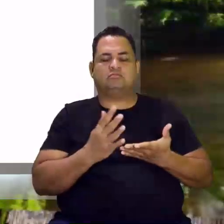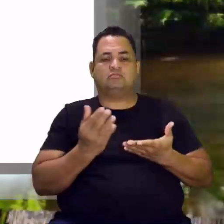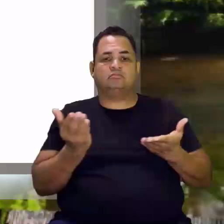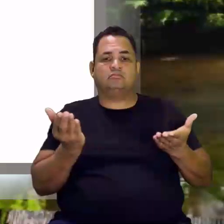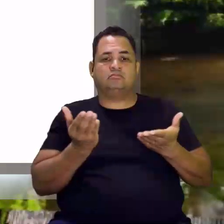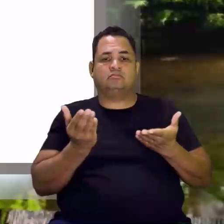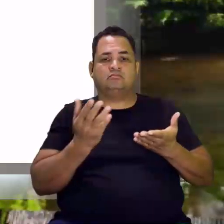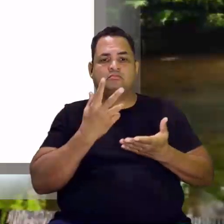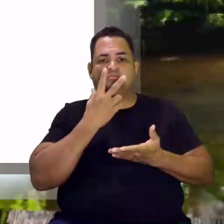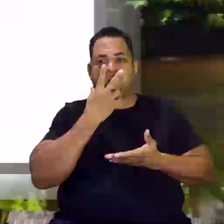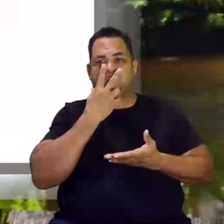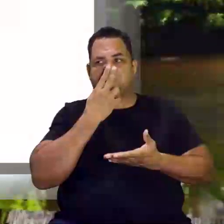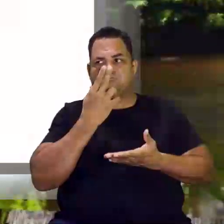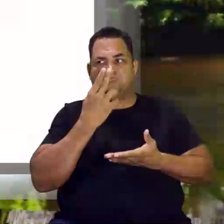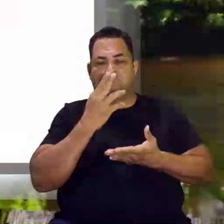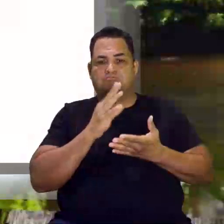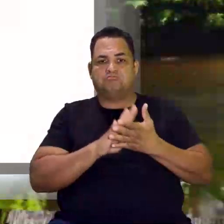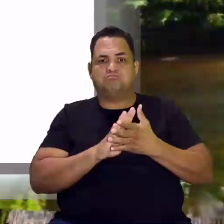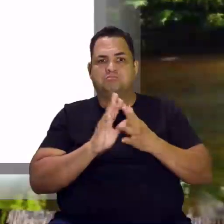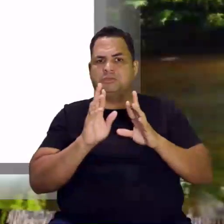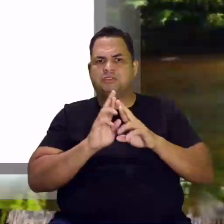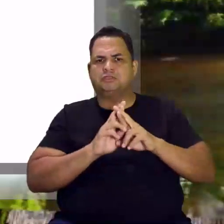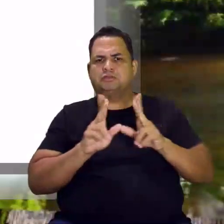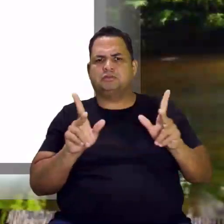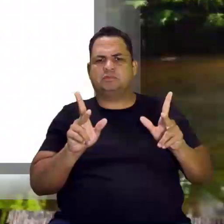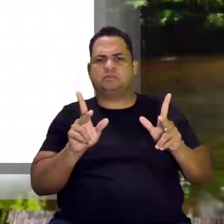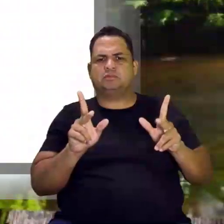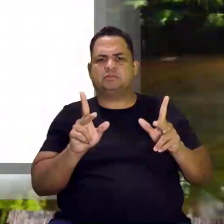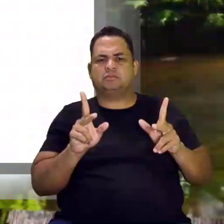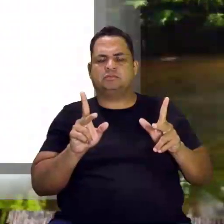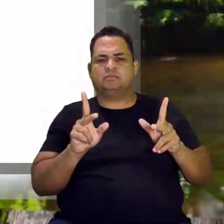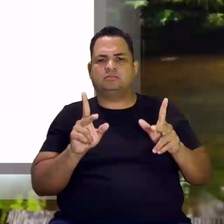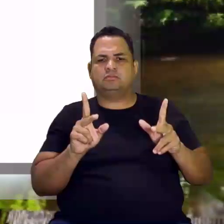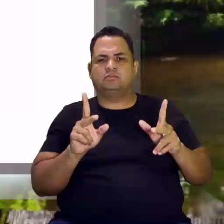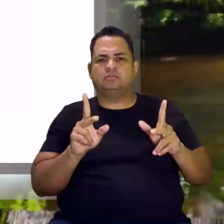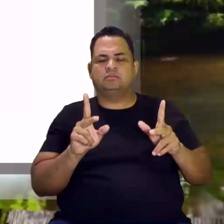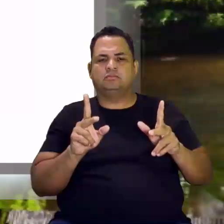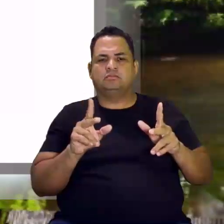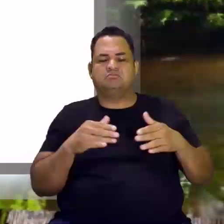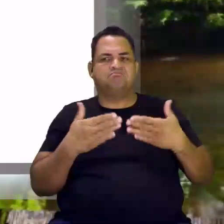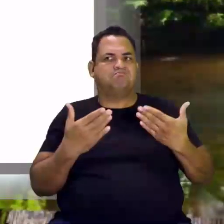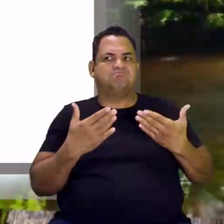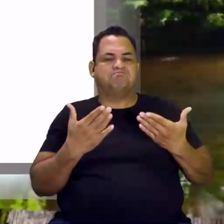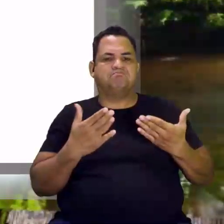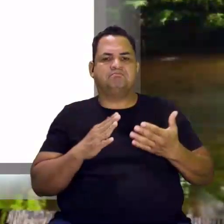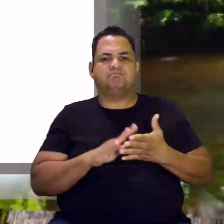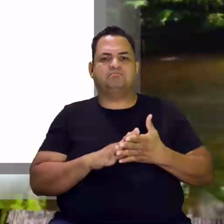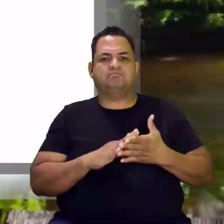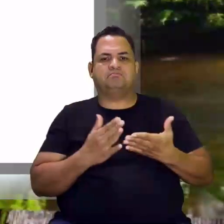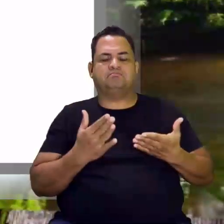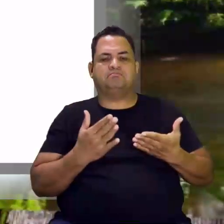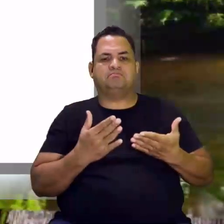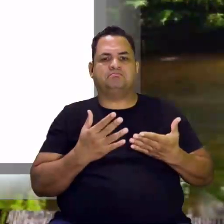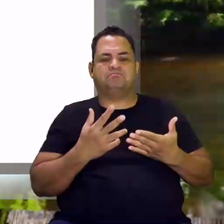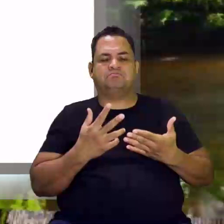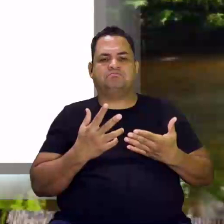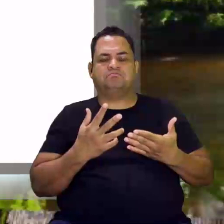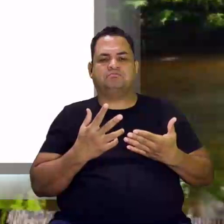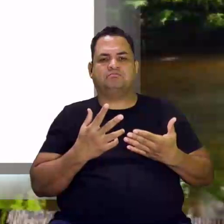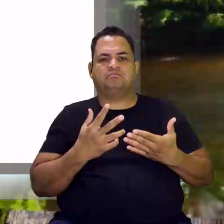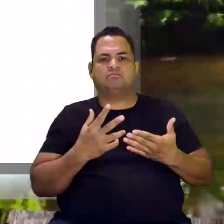hoje parece muito surreal pra gente, certo? Hoje parece muito surreal. Antigamente, se você falasse